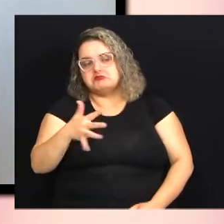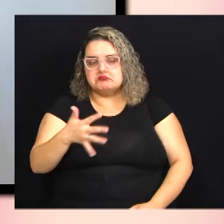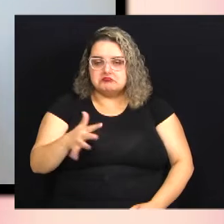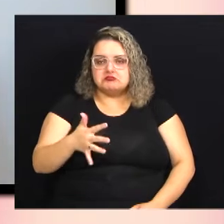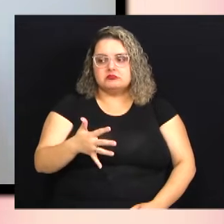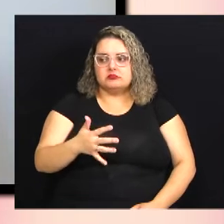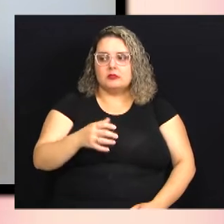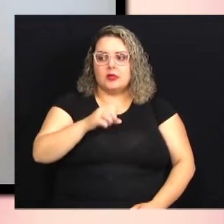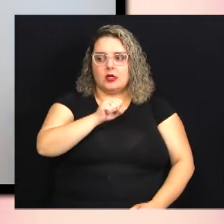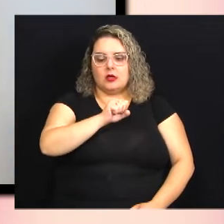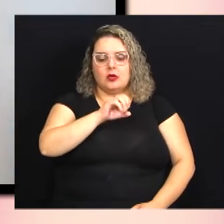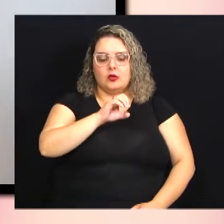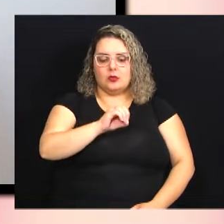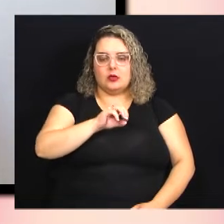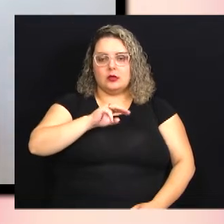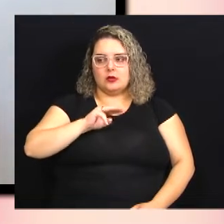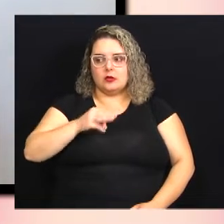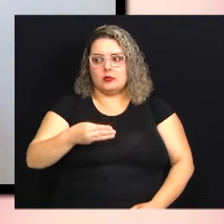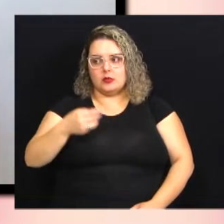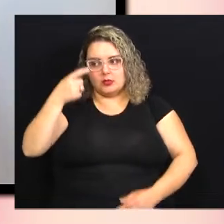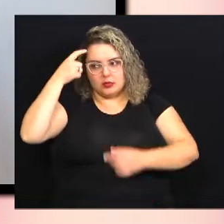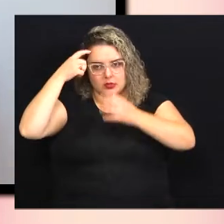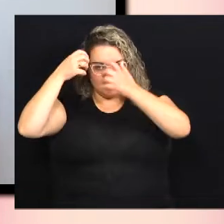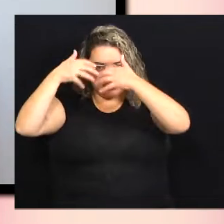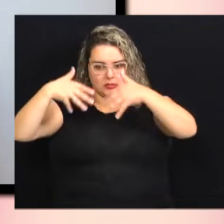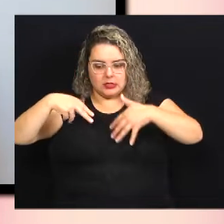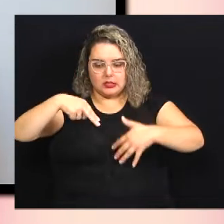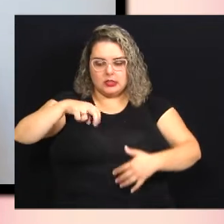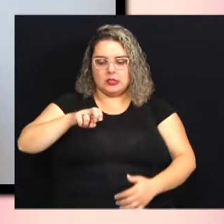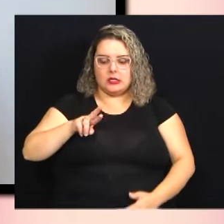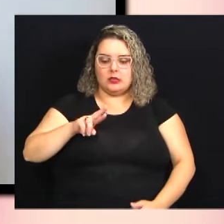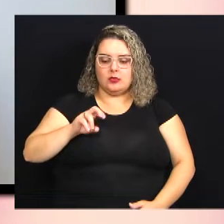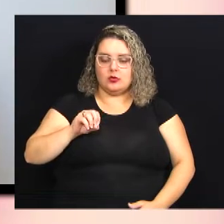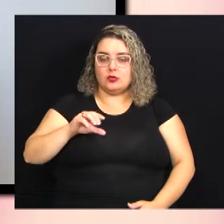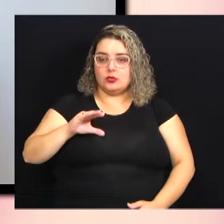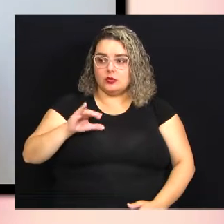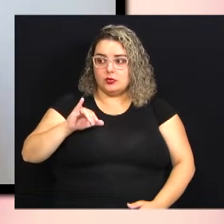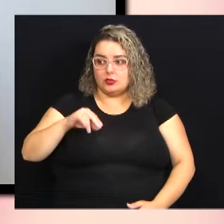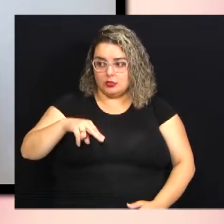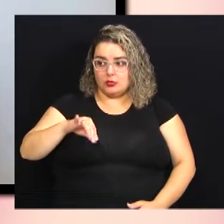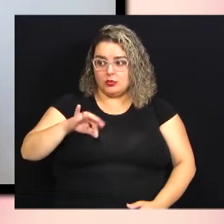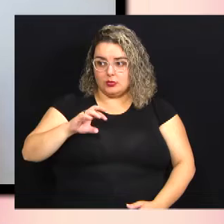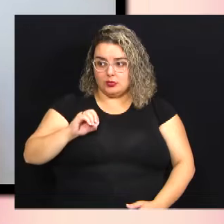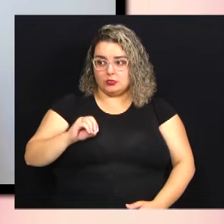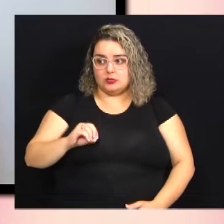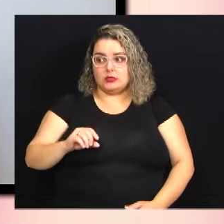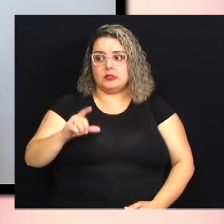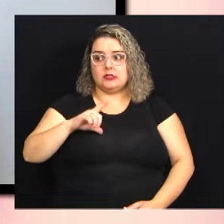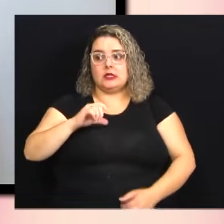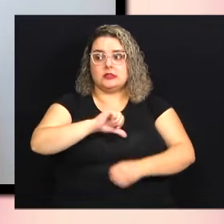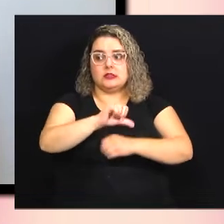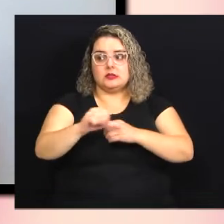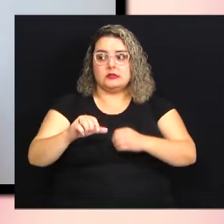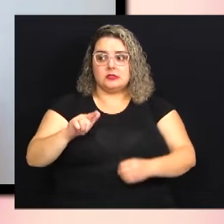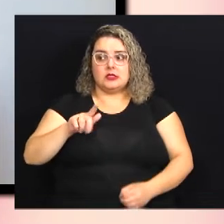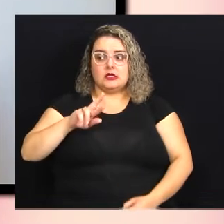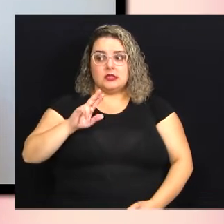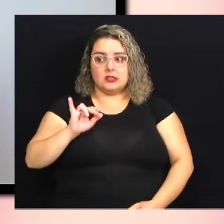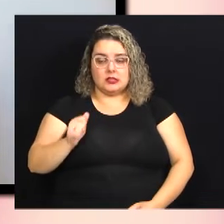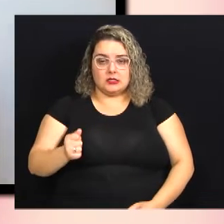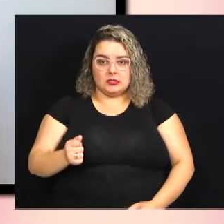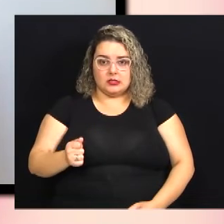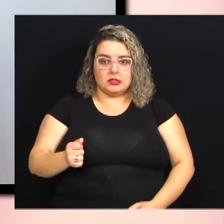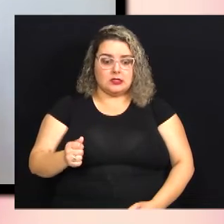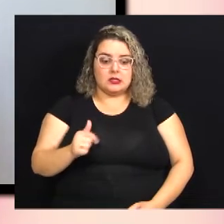existam 80 milhões de neurônios e existem ainda células da glia. Então, é uma quantidade de célula que nenhum